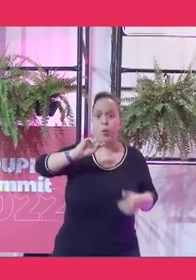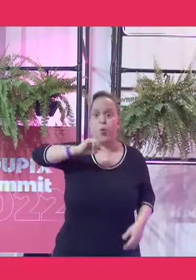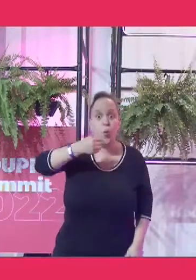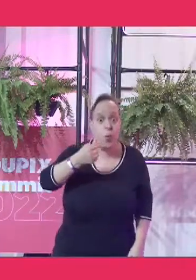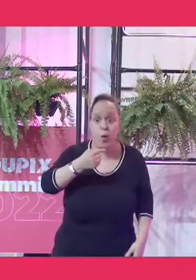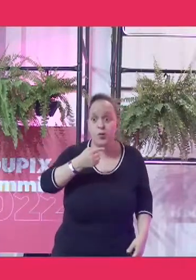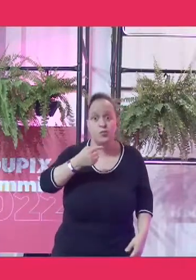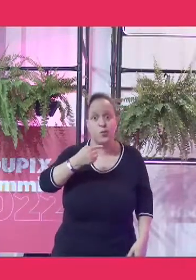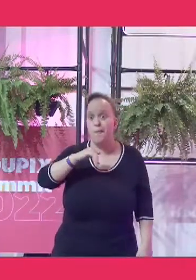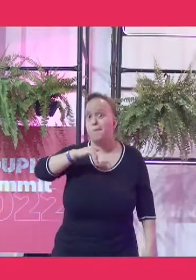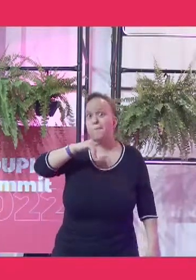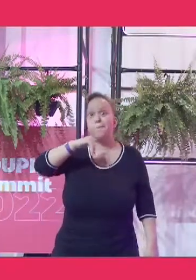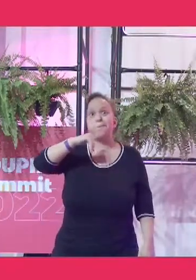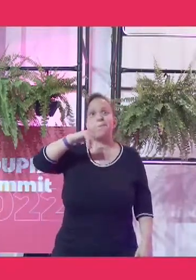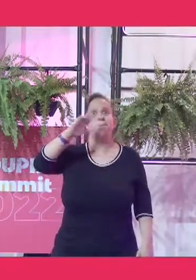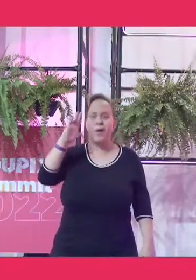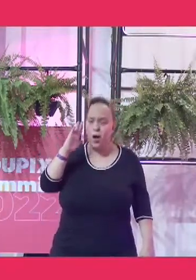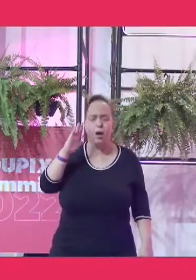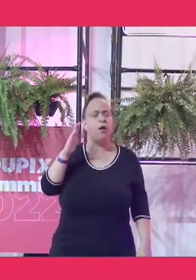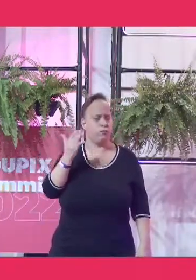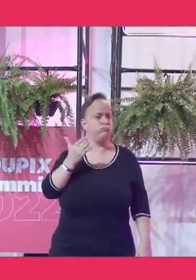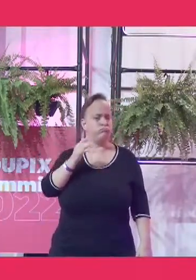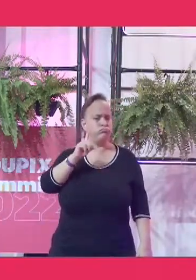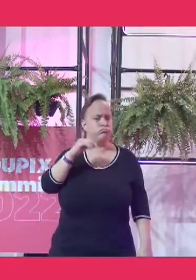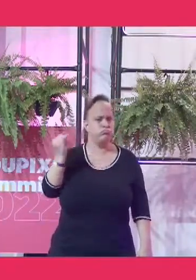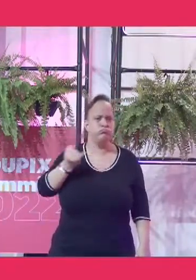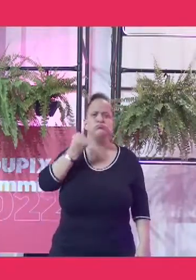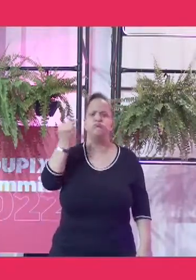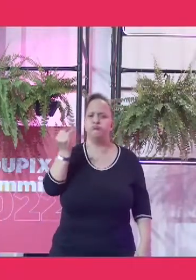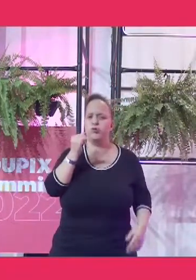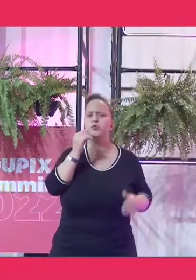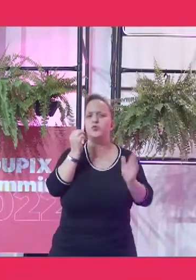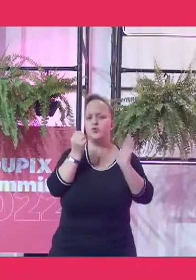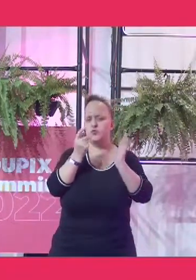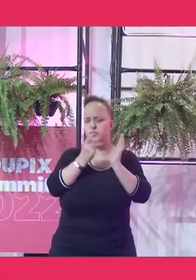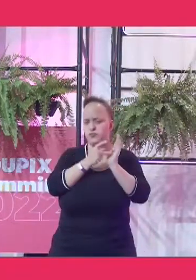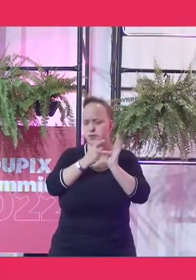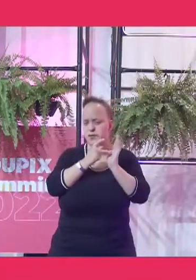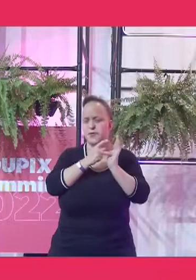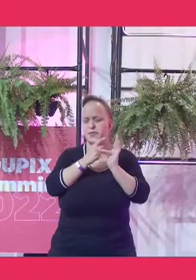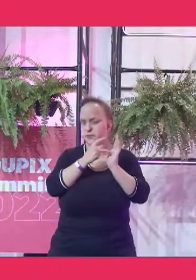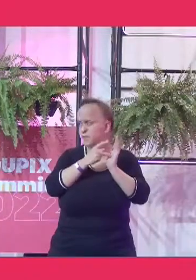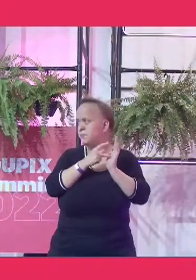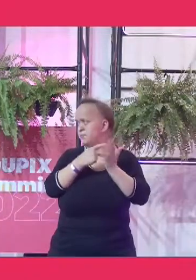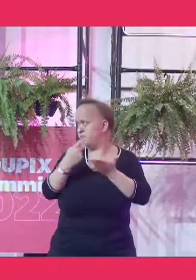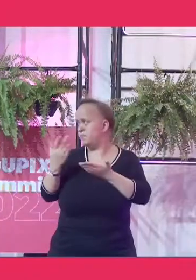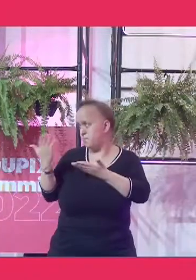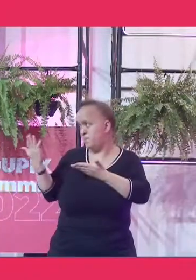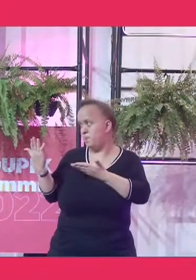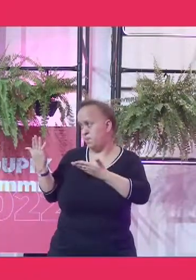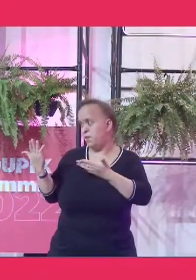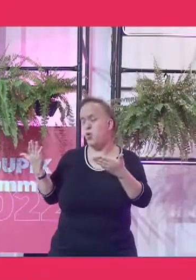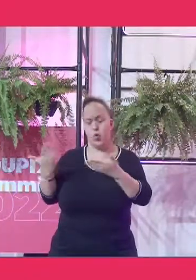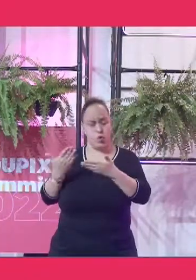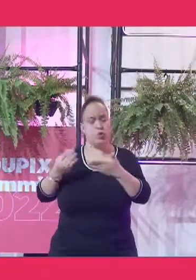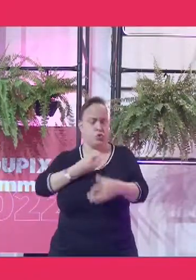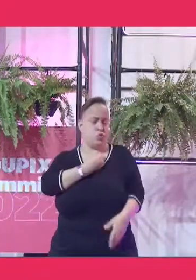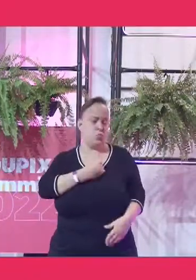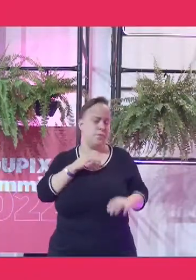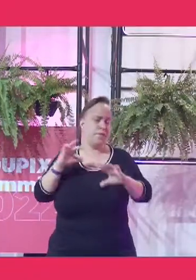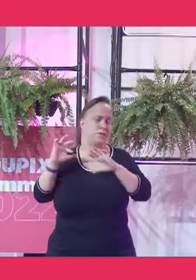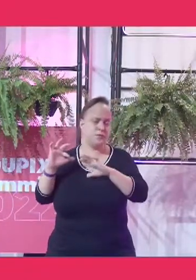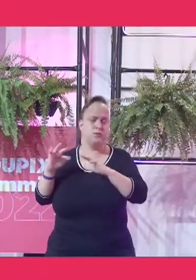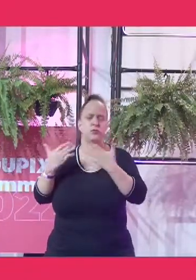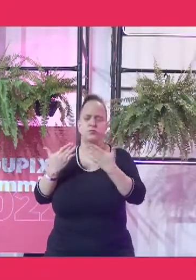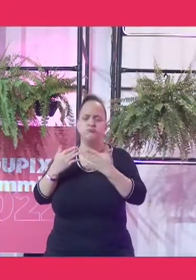um outro número de seguidores. Isso tem um significado, tem um impacto na vida, tem até... Meu, você vive disso hoje em dia, né? Então, eu queria saber